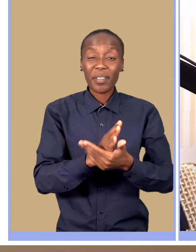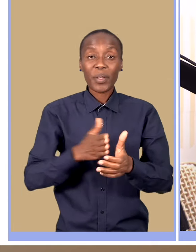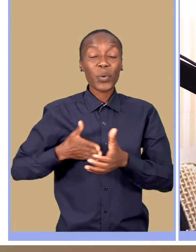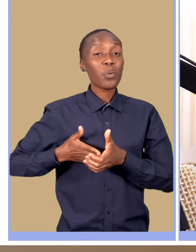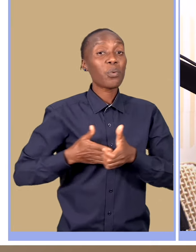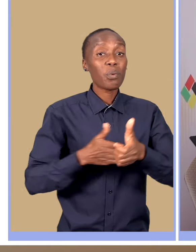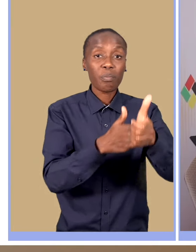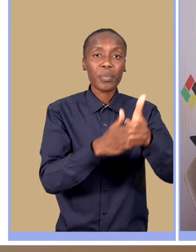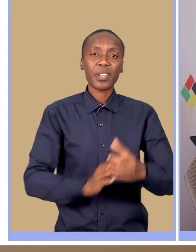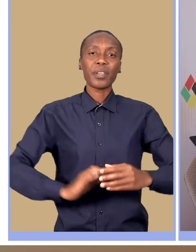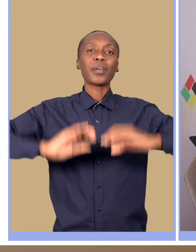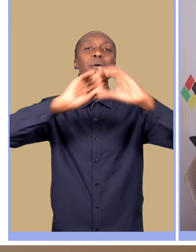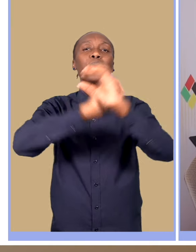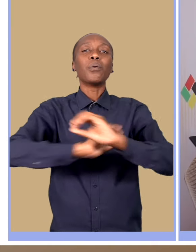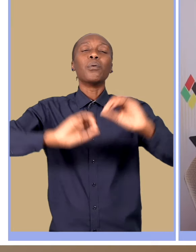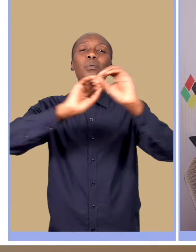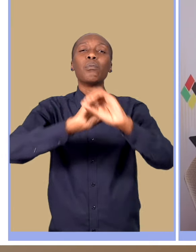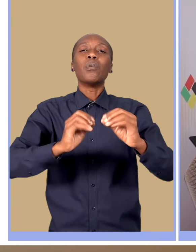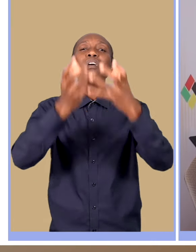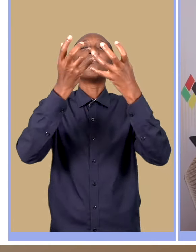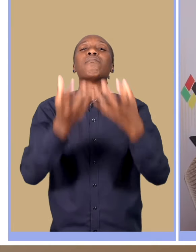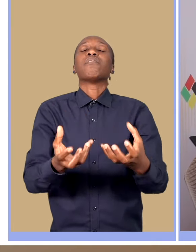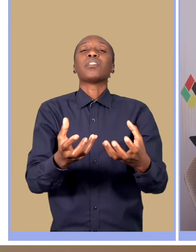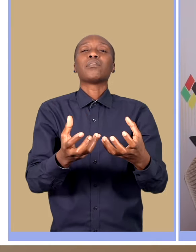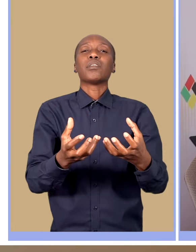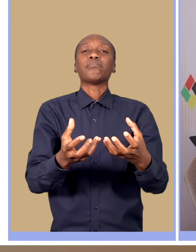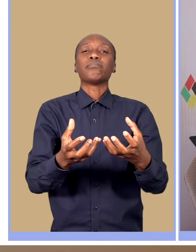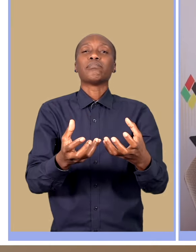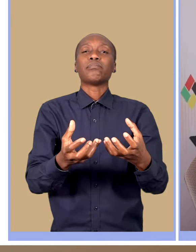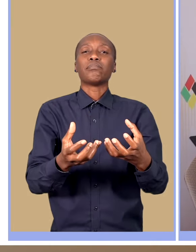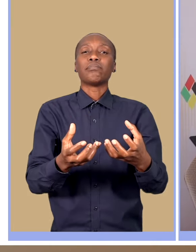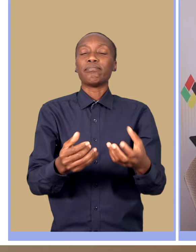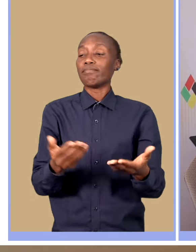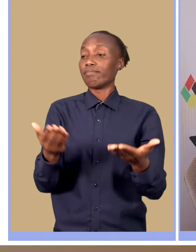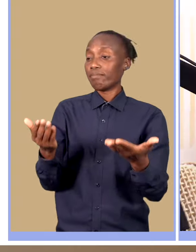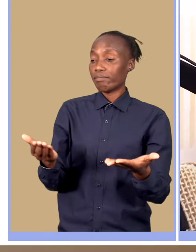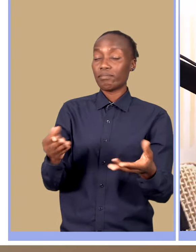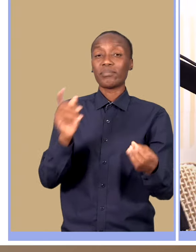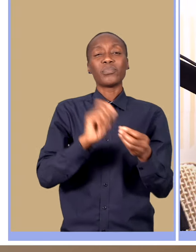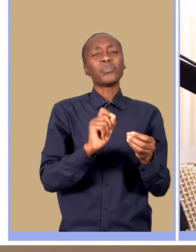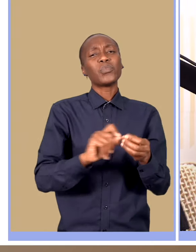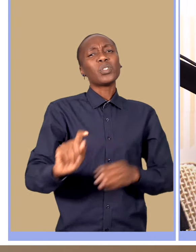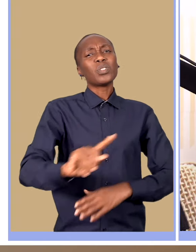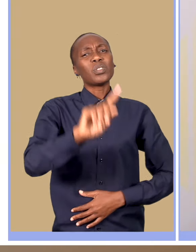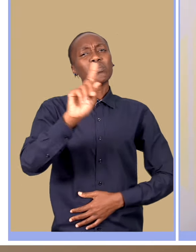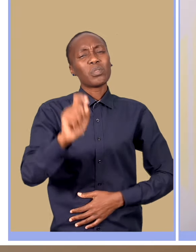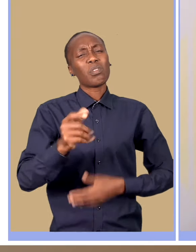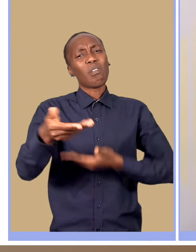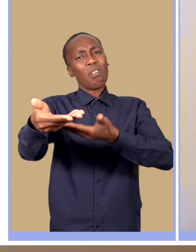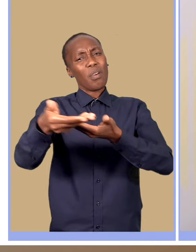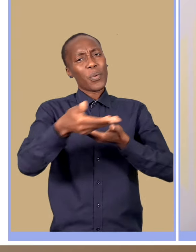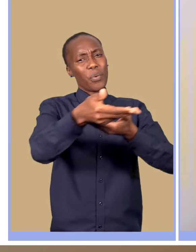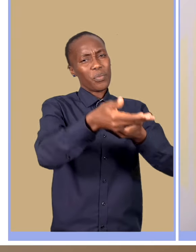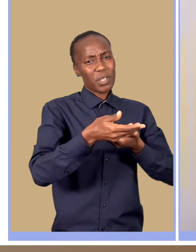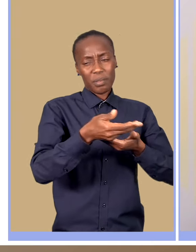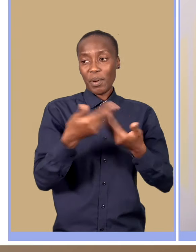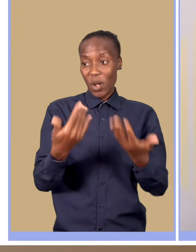na prática ainda é um assunto que deve se olhar. Exato. Há uma questão que tenho feito aos